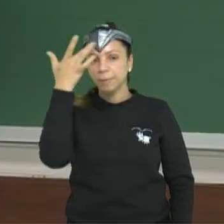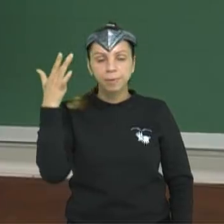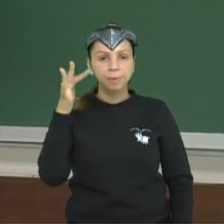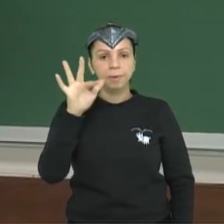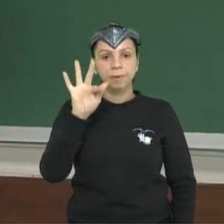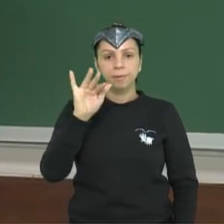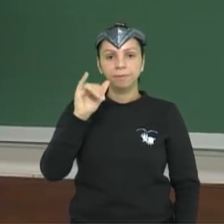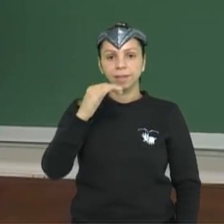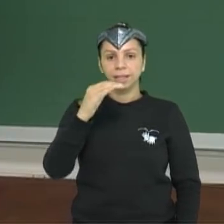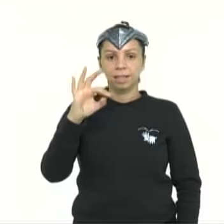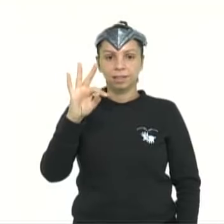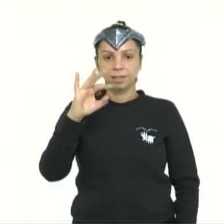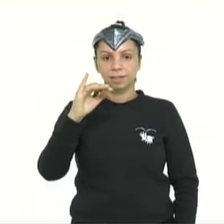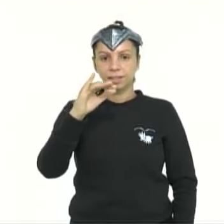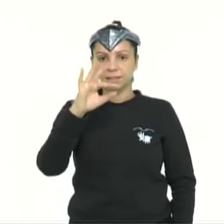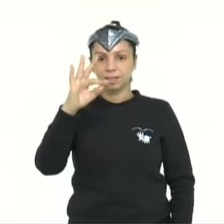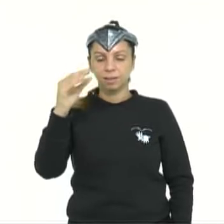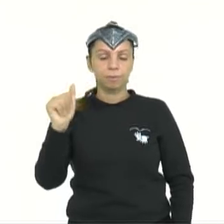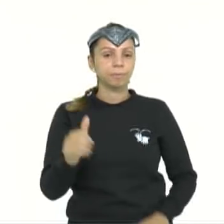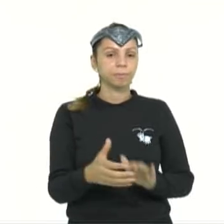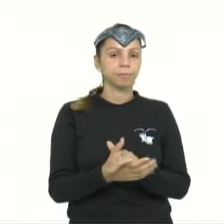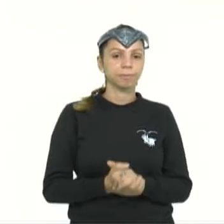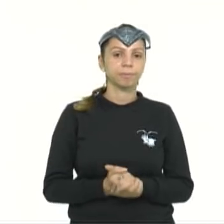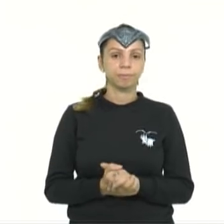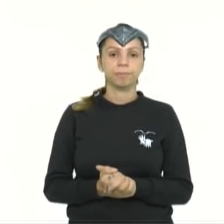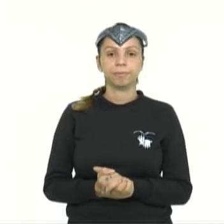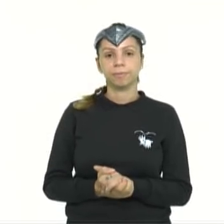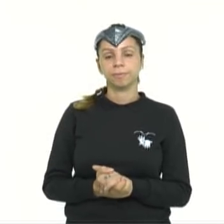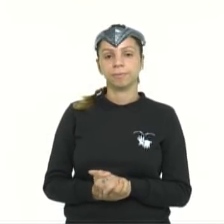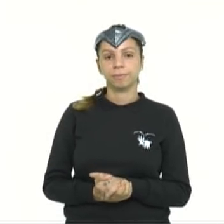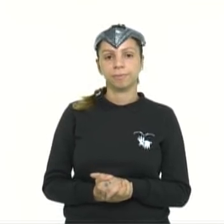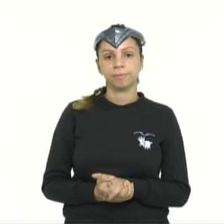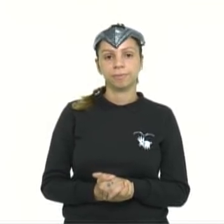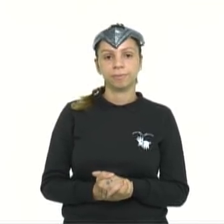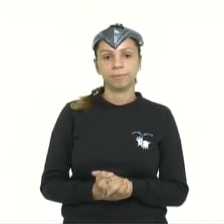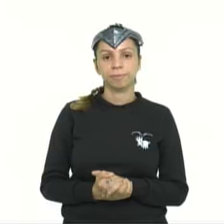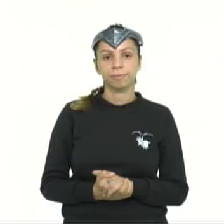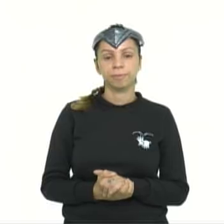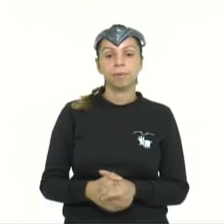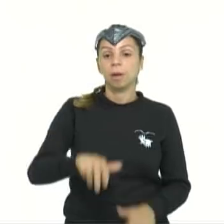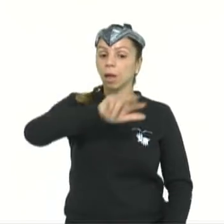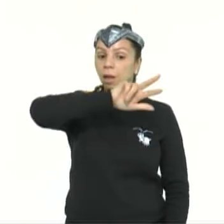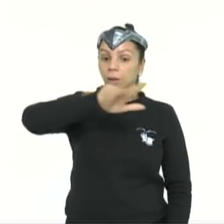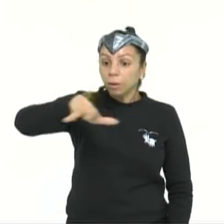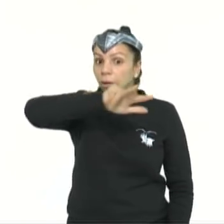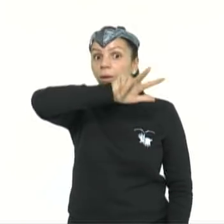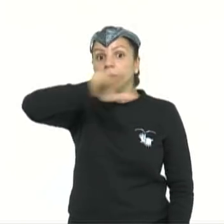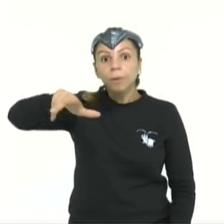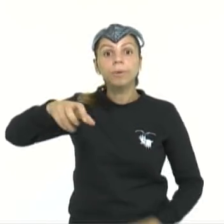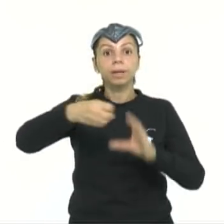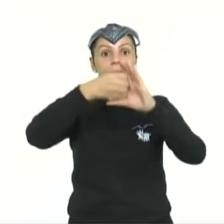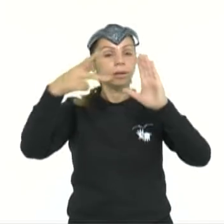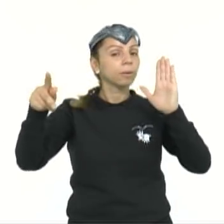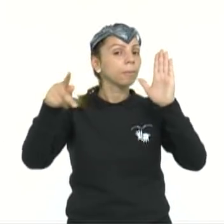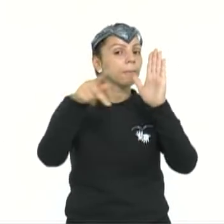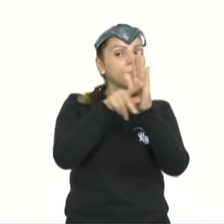It isn't a superhero characteristics. Não é característica de um